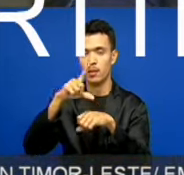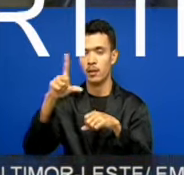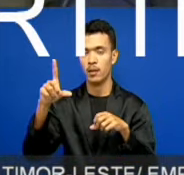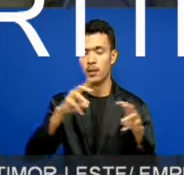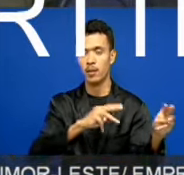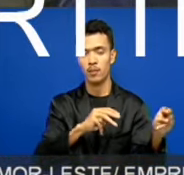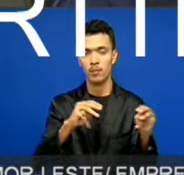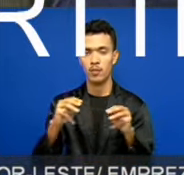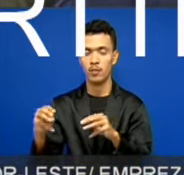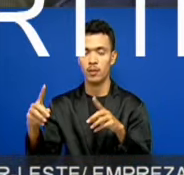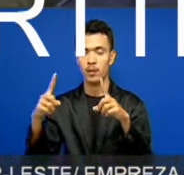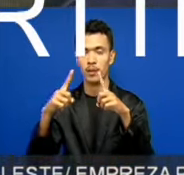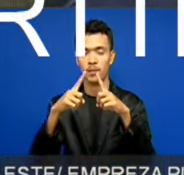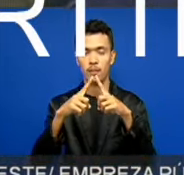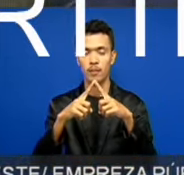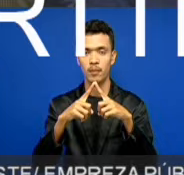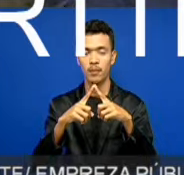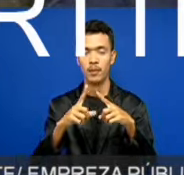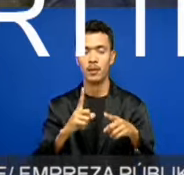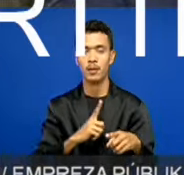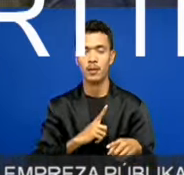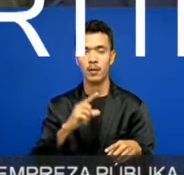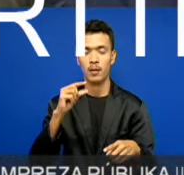ia sindu